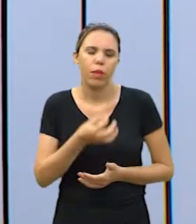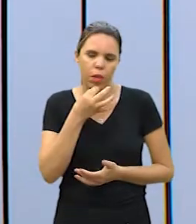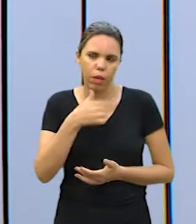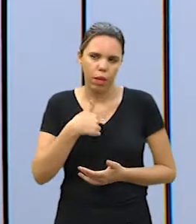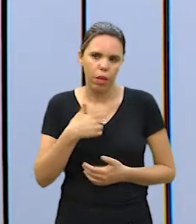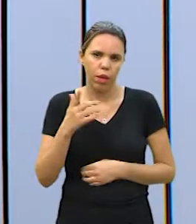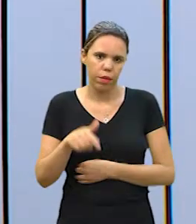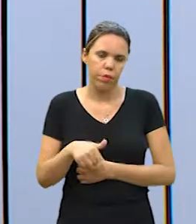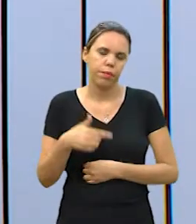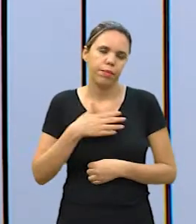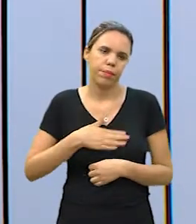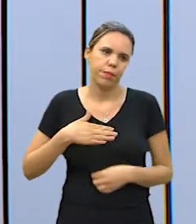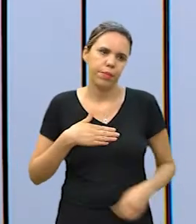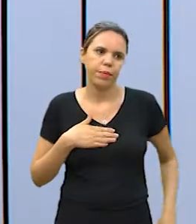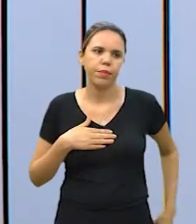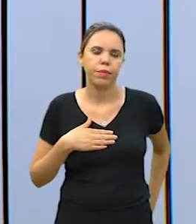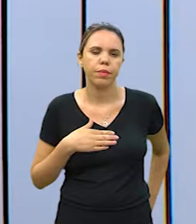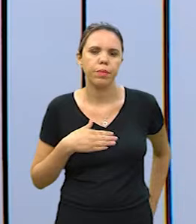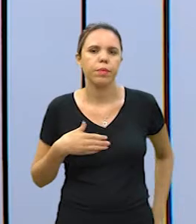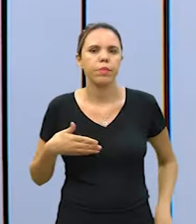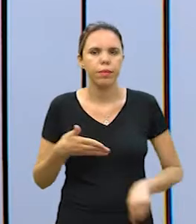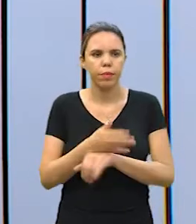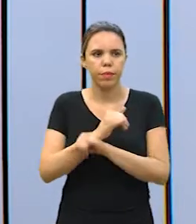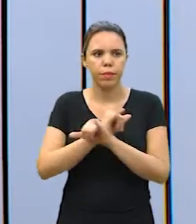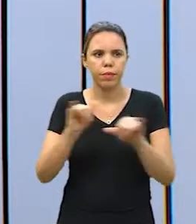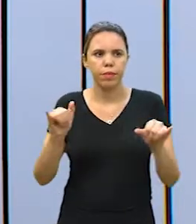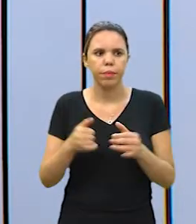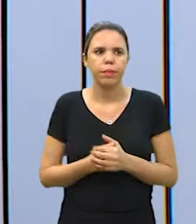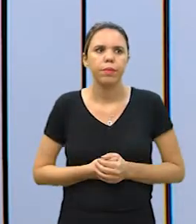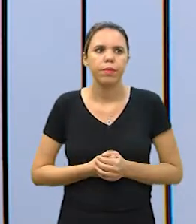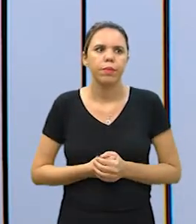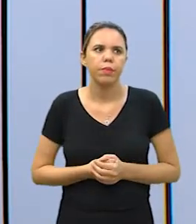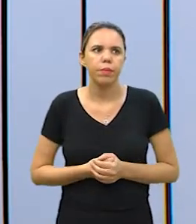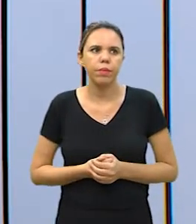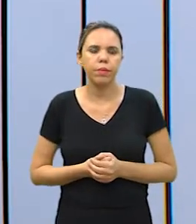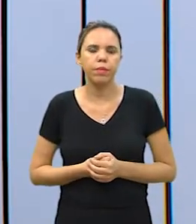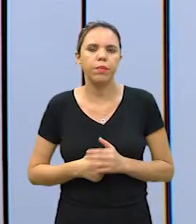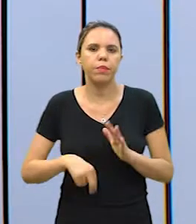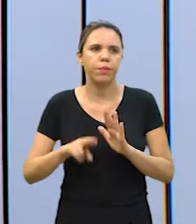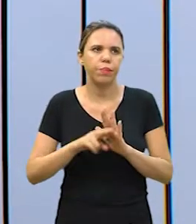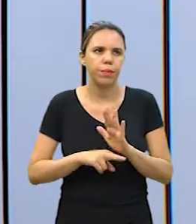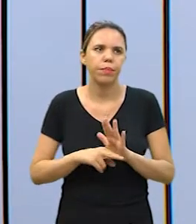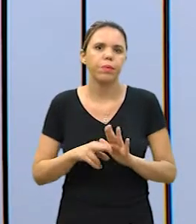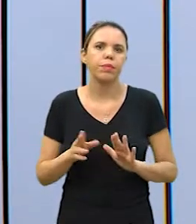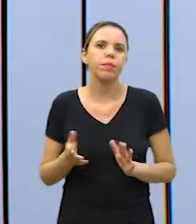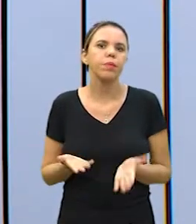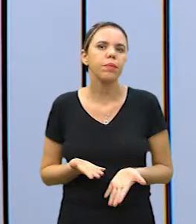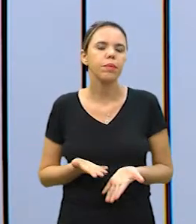mim é um prazer estar participando na divulgação das medidas